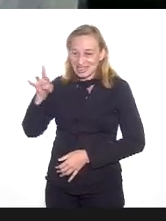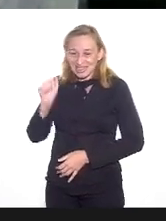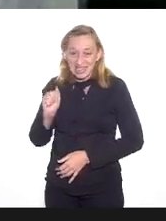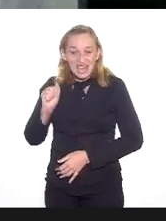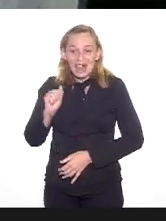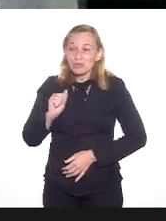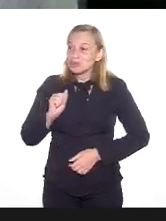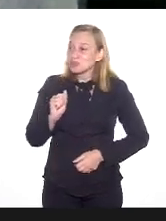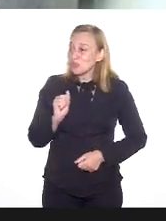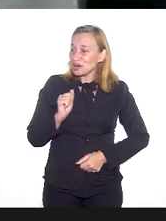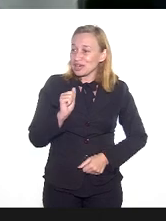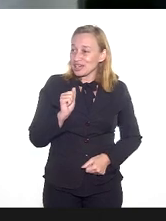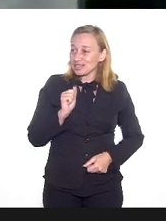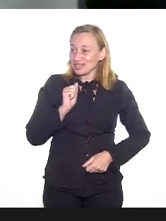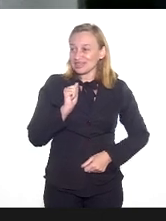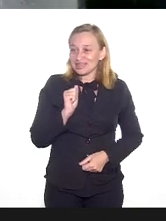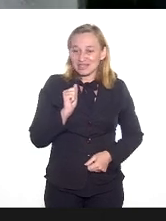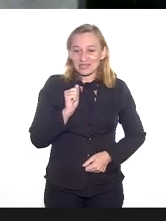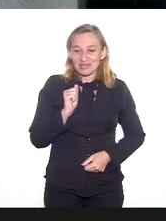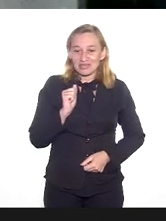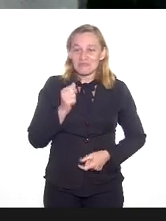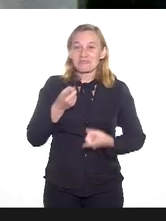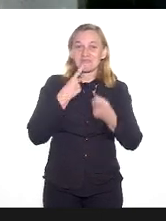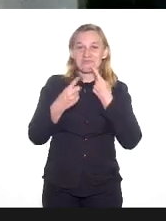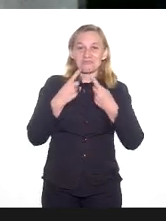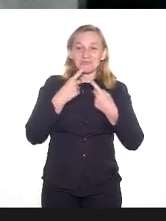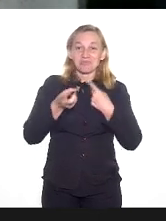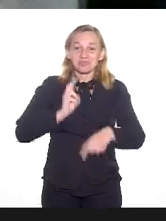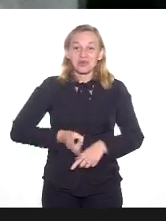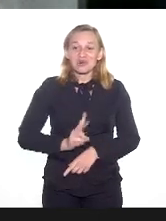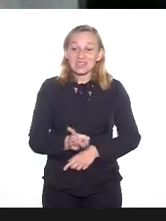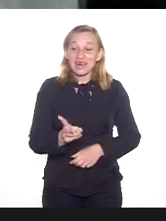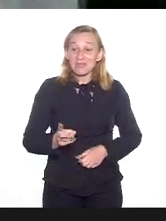traz elementos para a continuidade do debate.